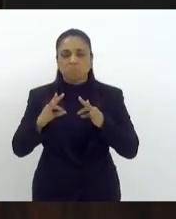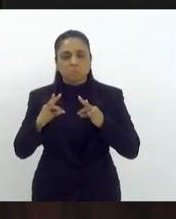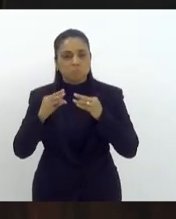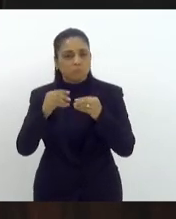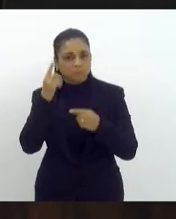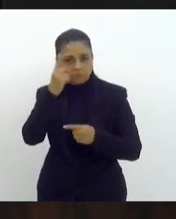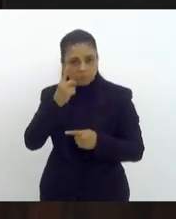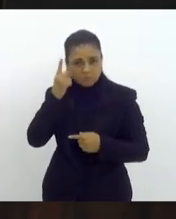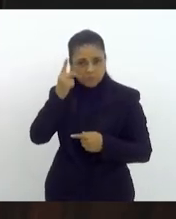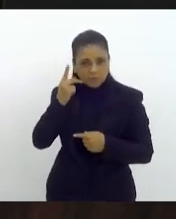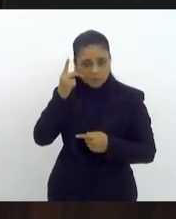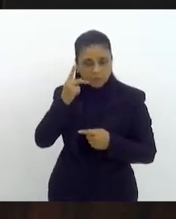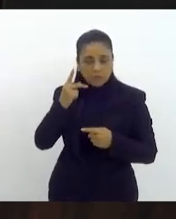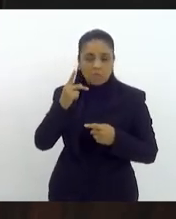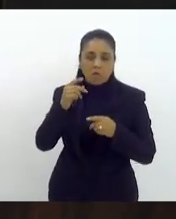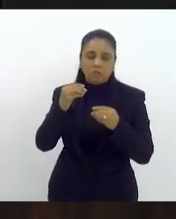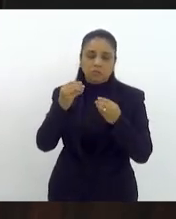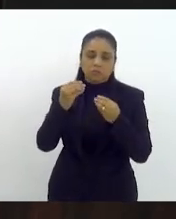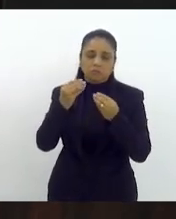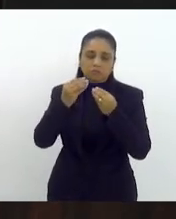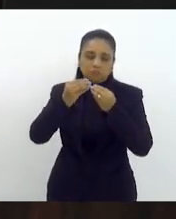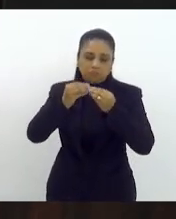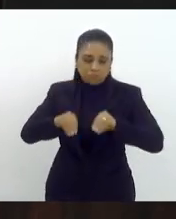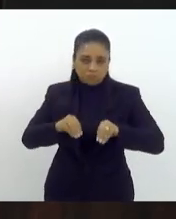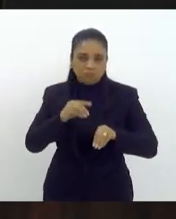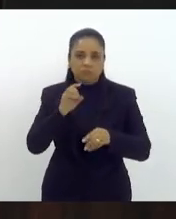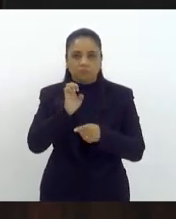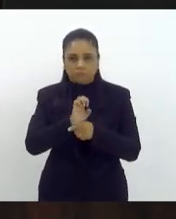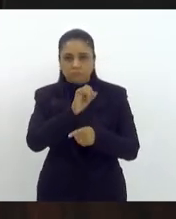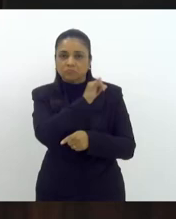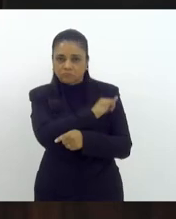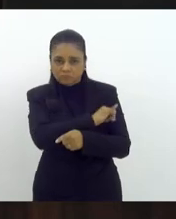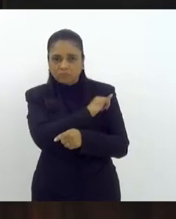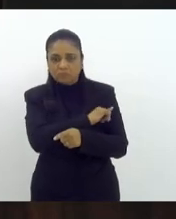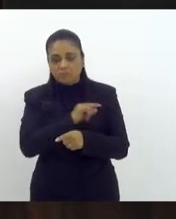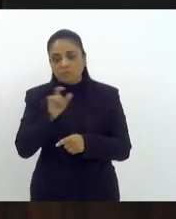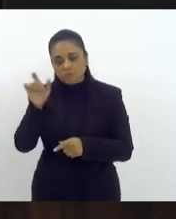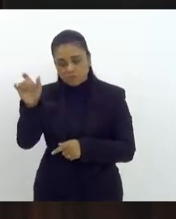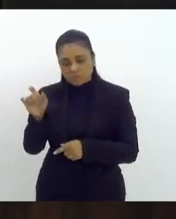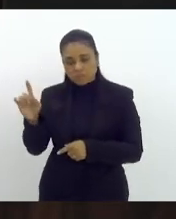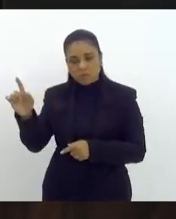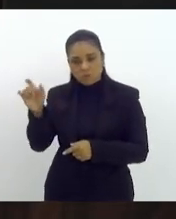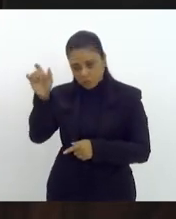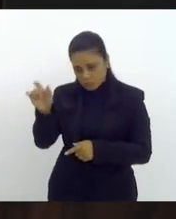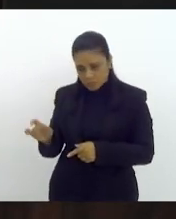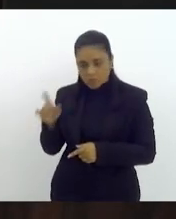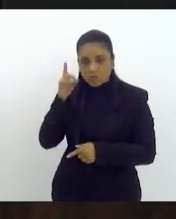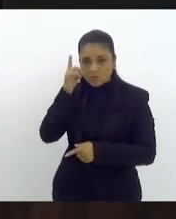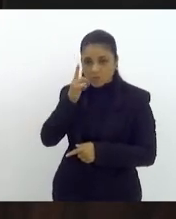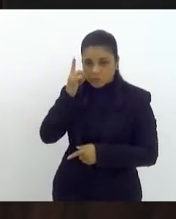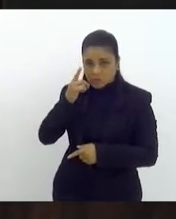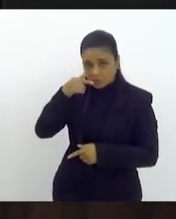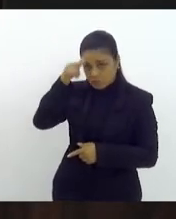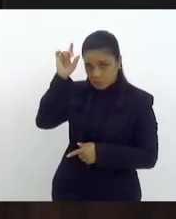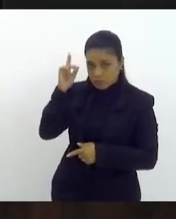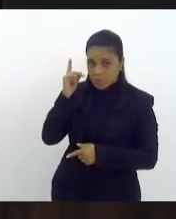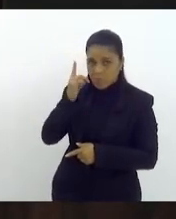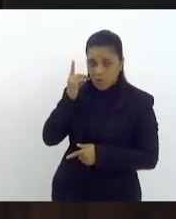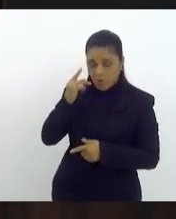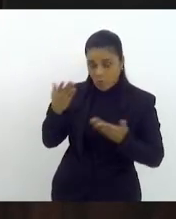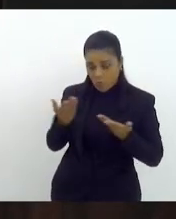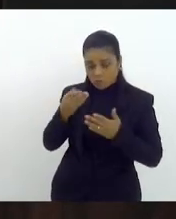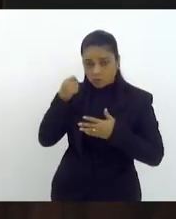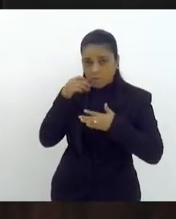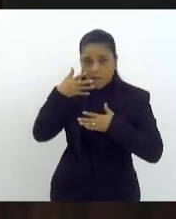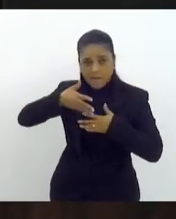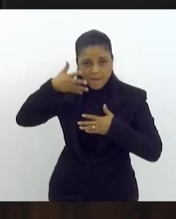destruir o estado do Rio de Janeiro Então essa questão que vossa excelência traz na sessão de hoje traz nessa sessão plenária de